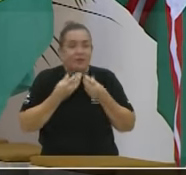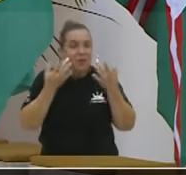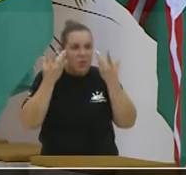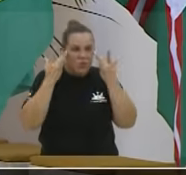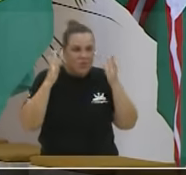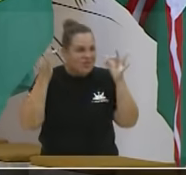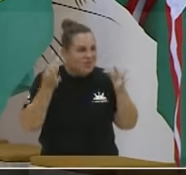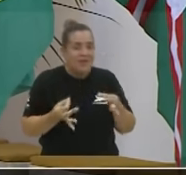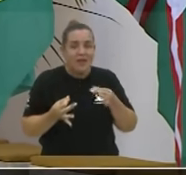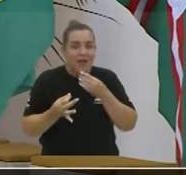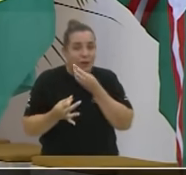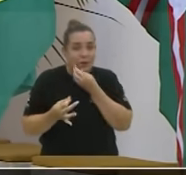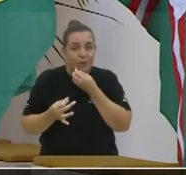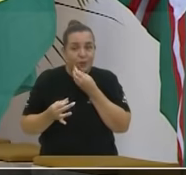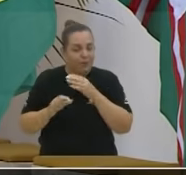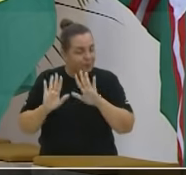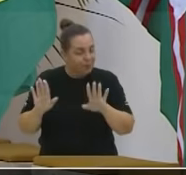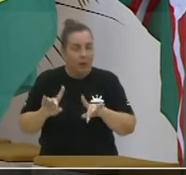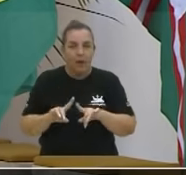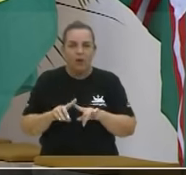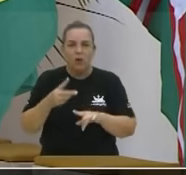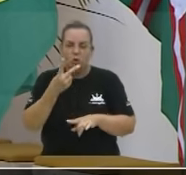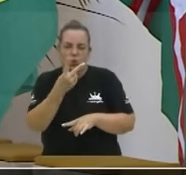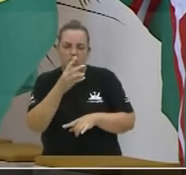exatidão ainda,